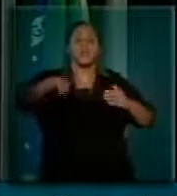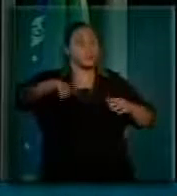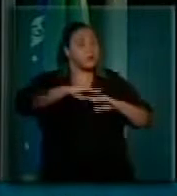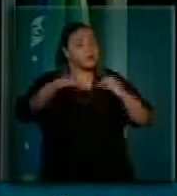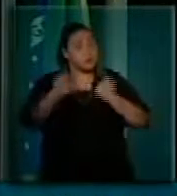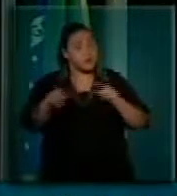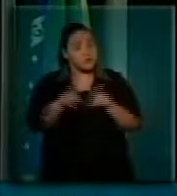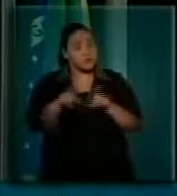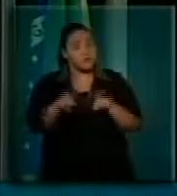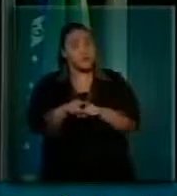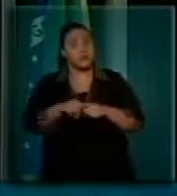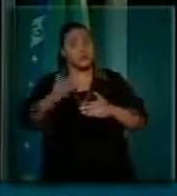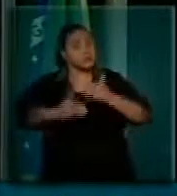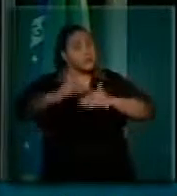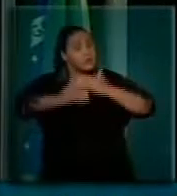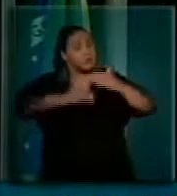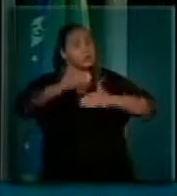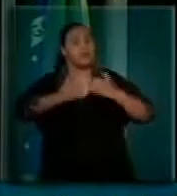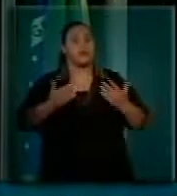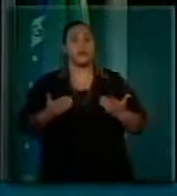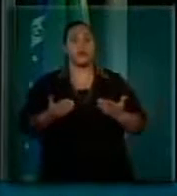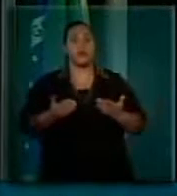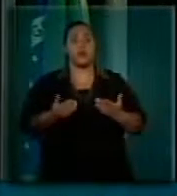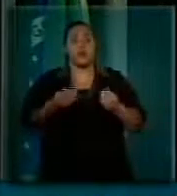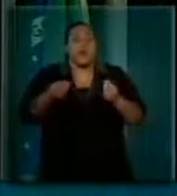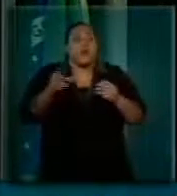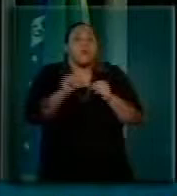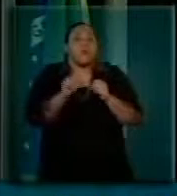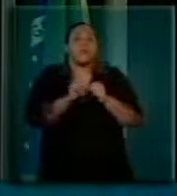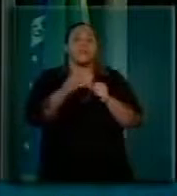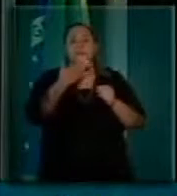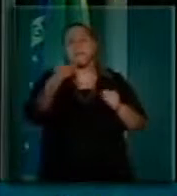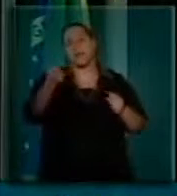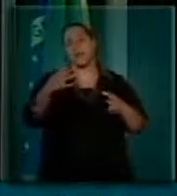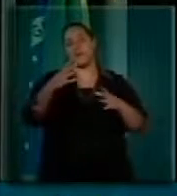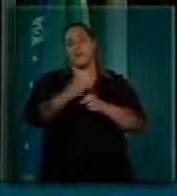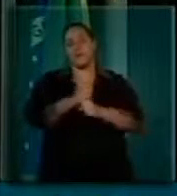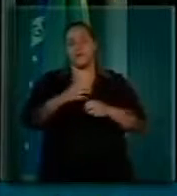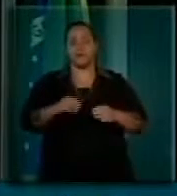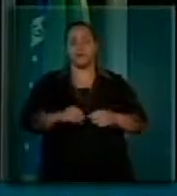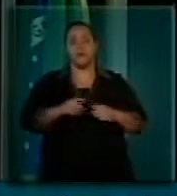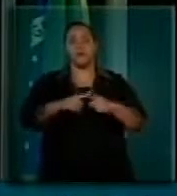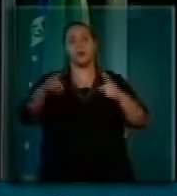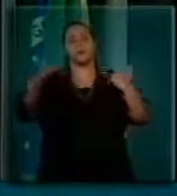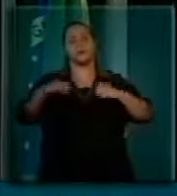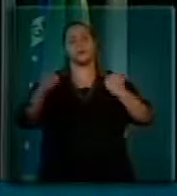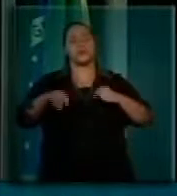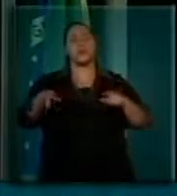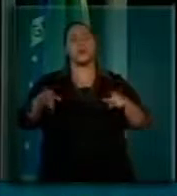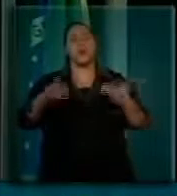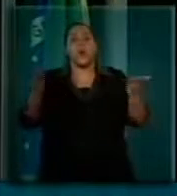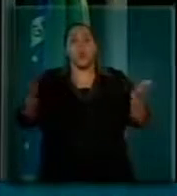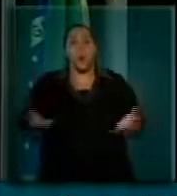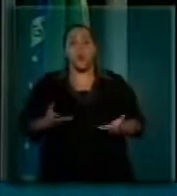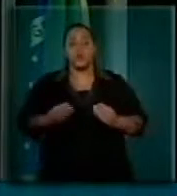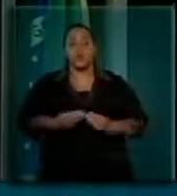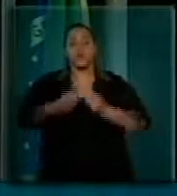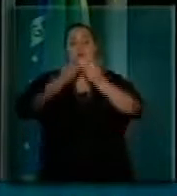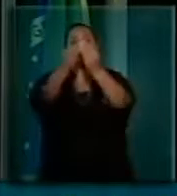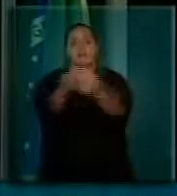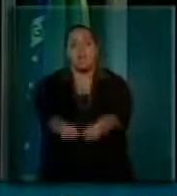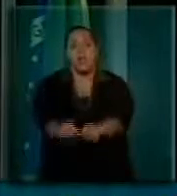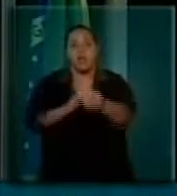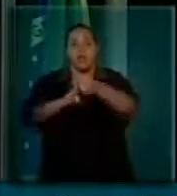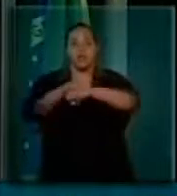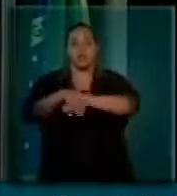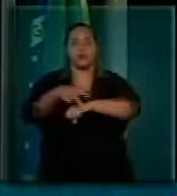inclusive, aprimorar, melhorar a resolução, mas nós precisamos entregar nesta noite